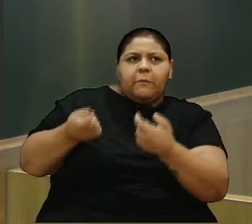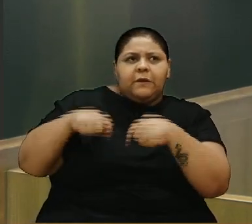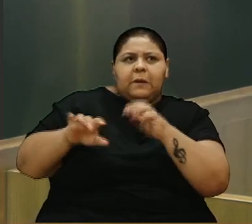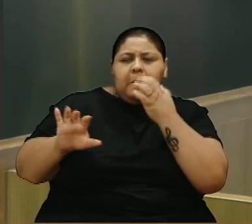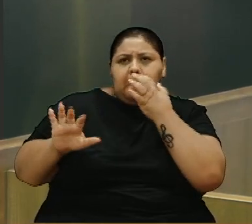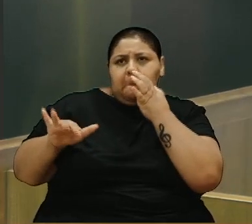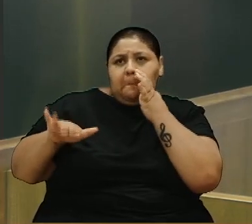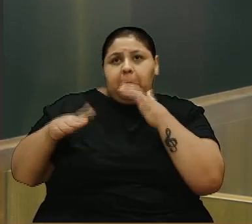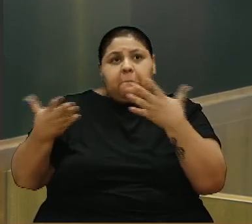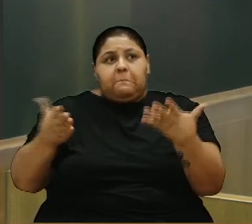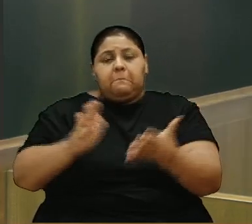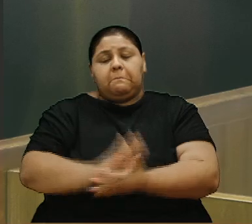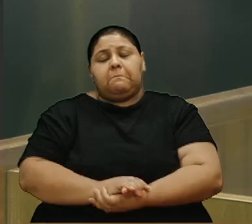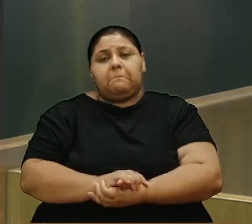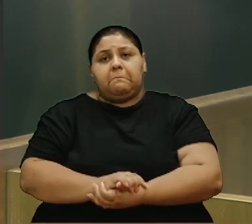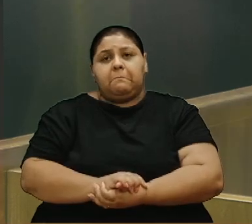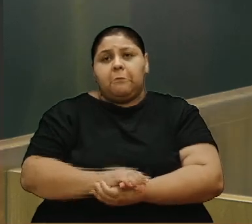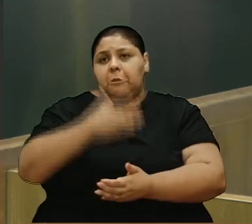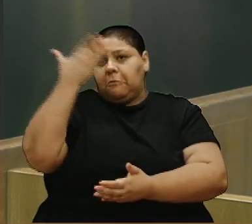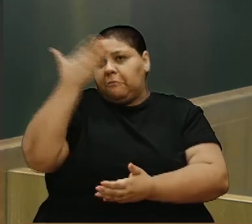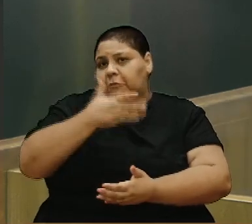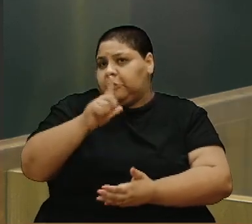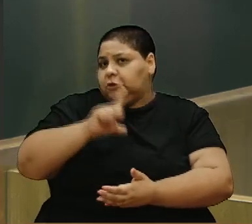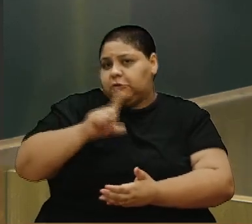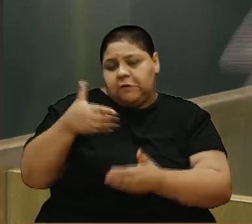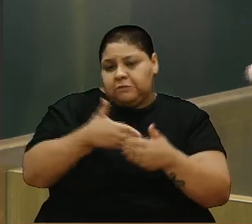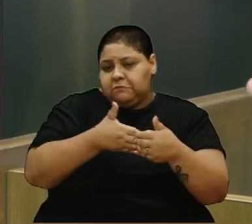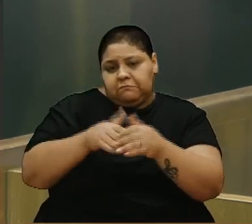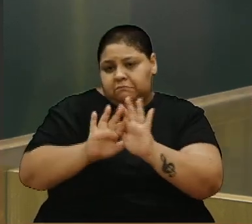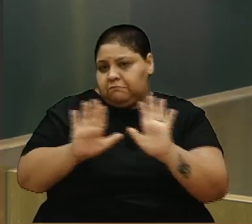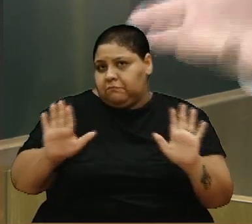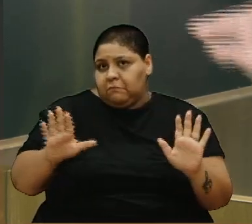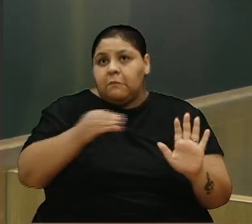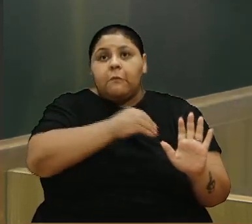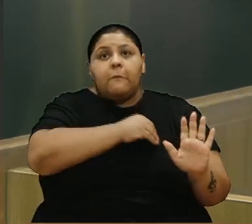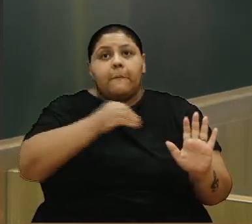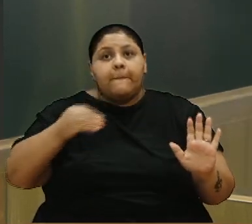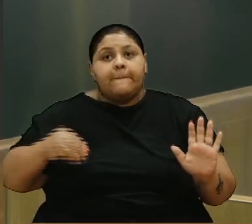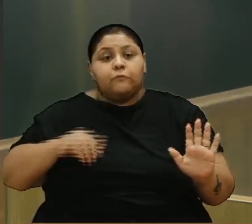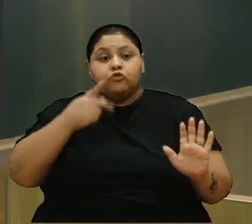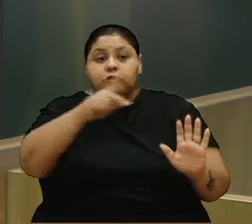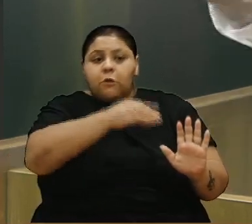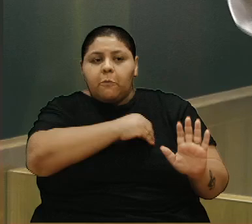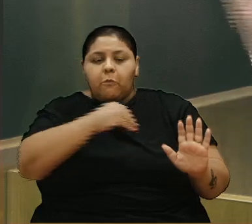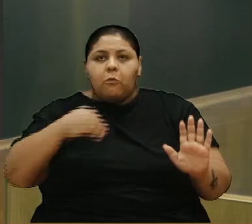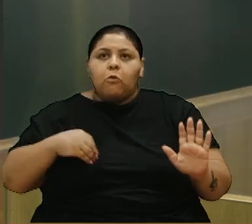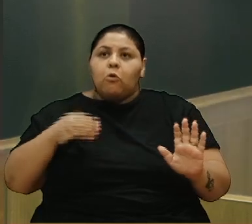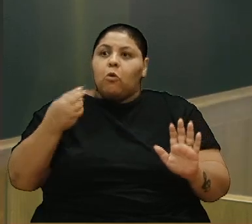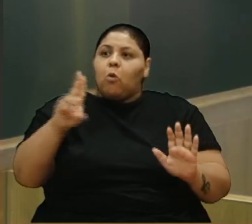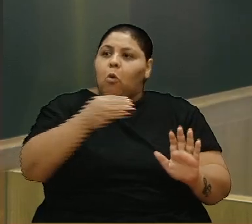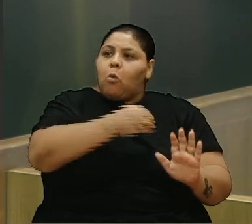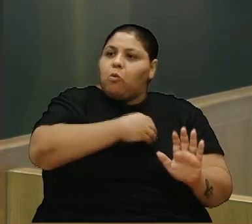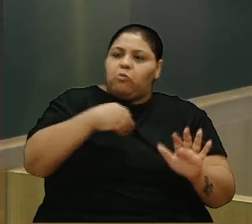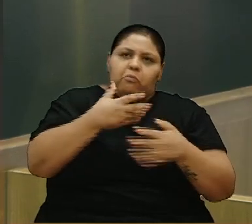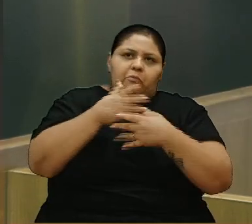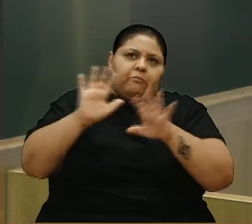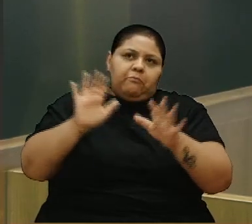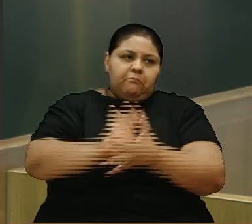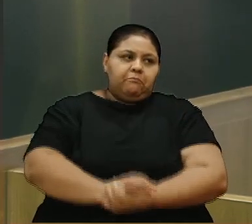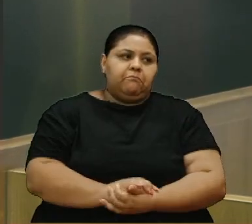precisando, talvez, fosse comprovado e tivesse uma orientação médica do seu médico, ou do médico, enfim.